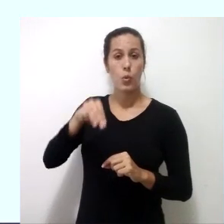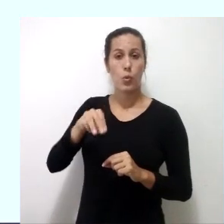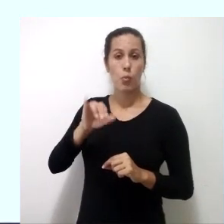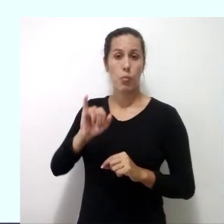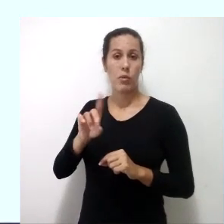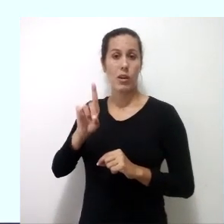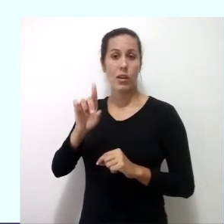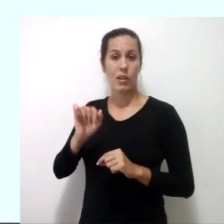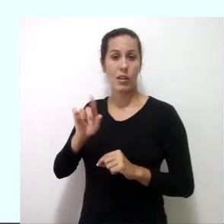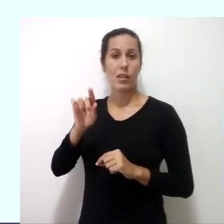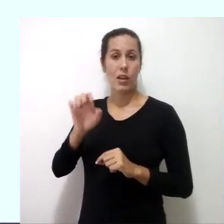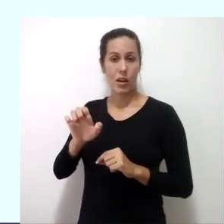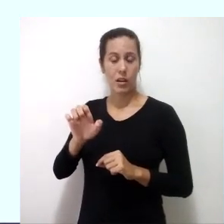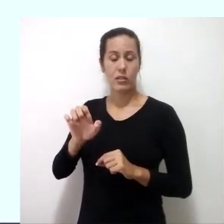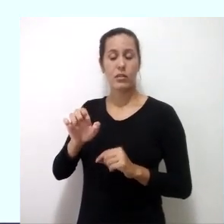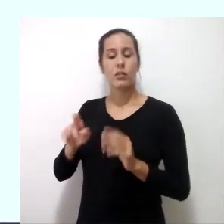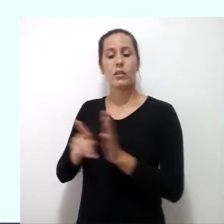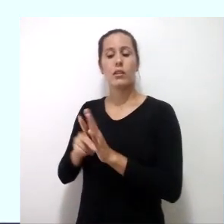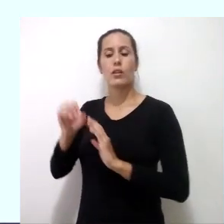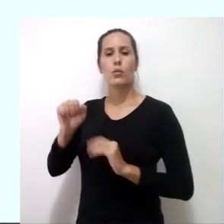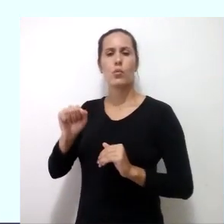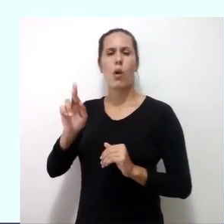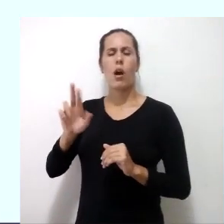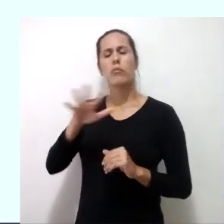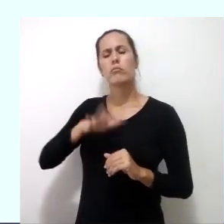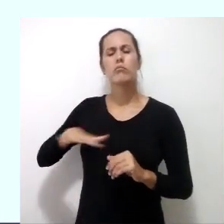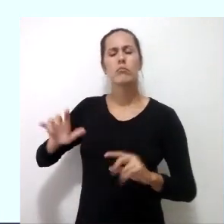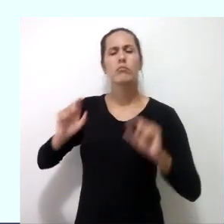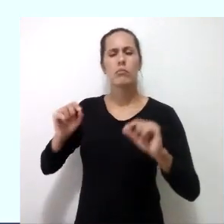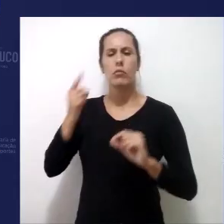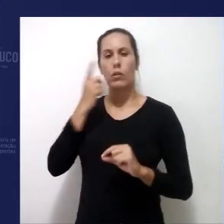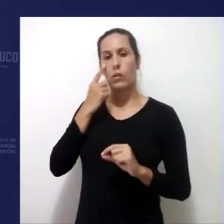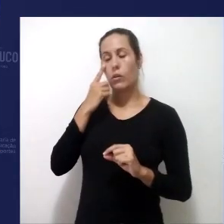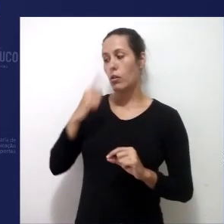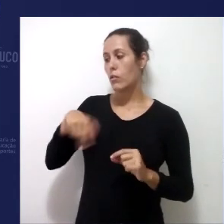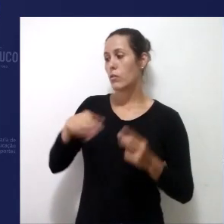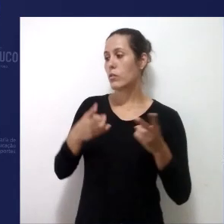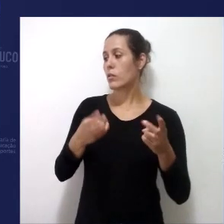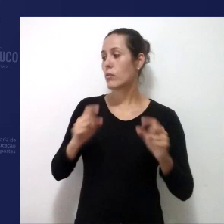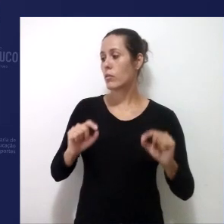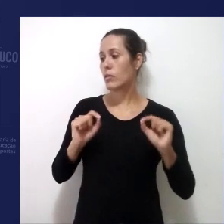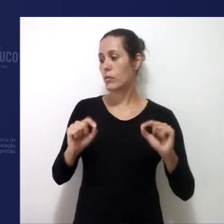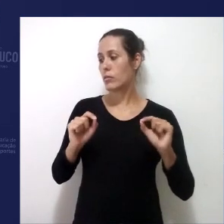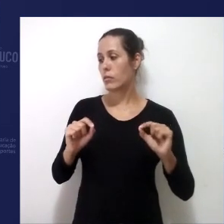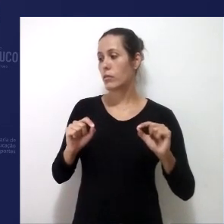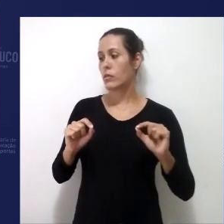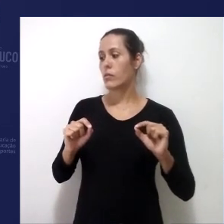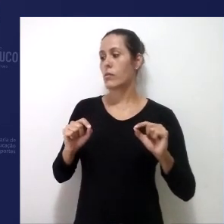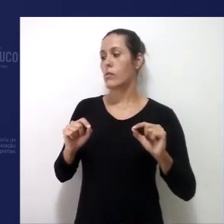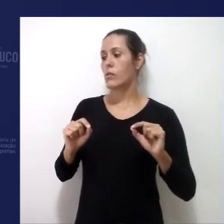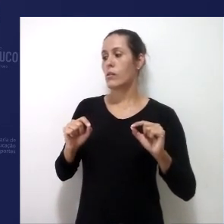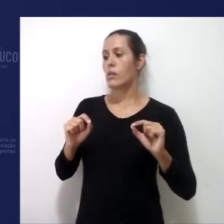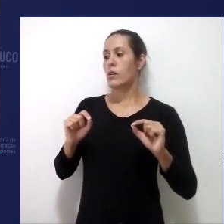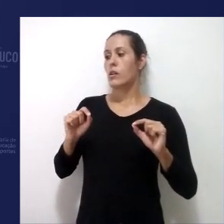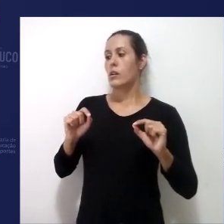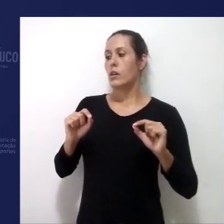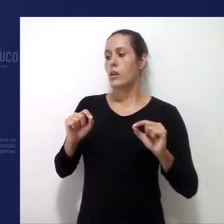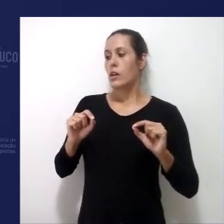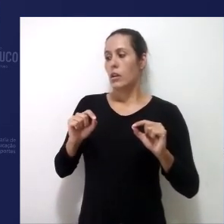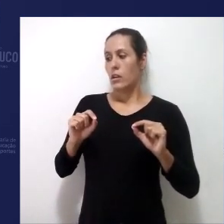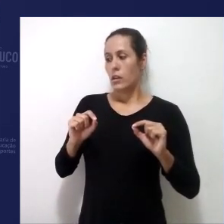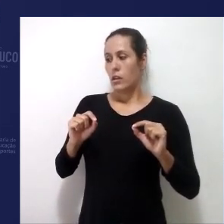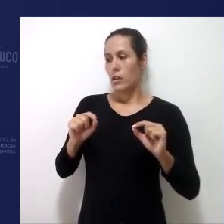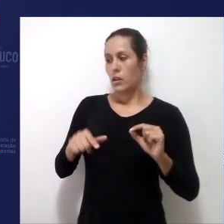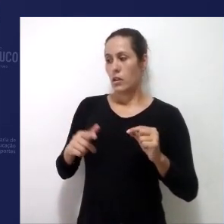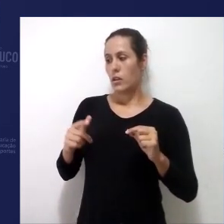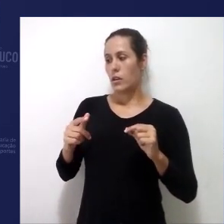umidade do ar e as chuvas. Observe aí na telinha. você observar na telinha, você percebe que a umidade do ar